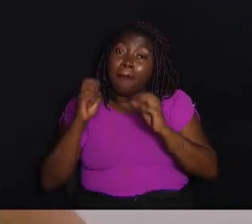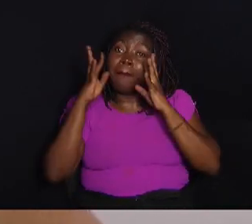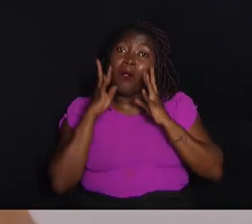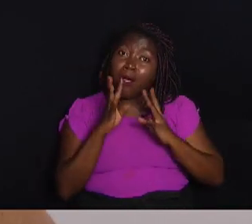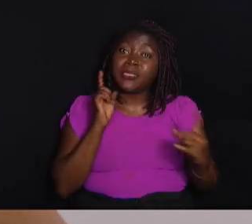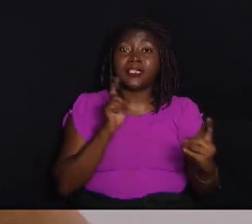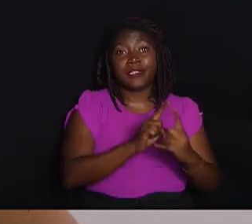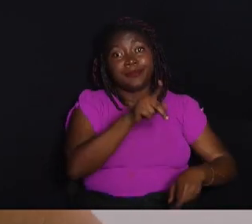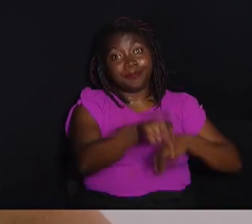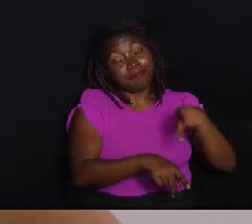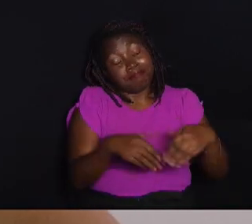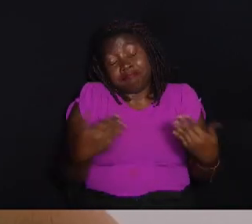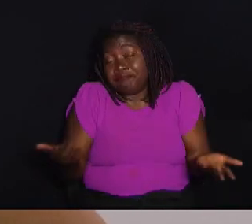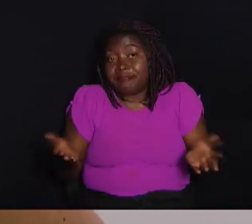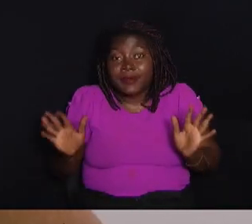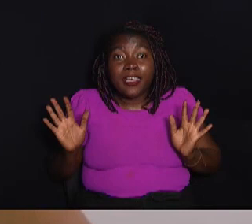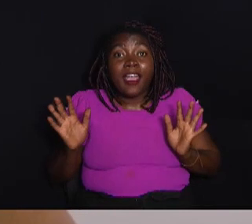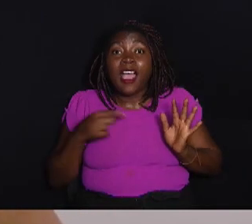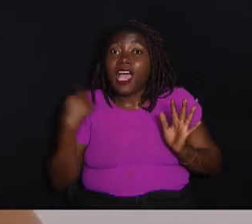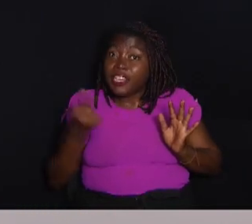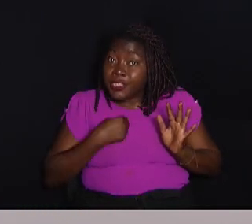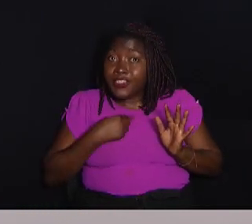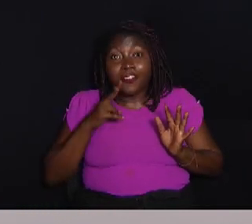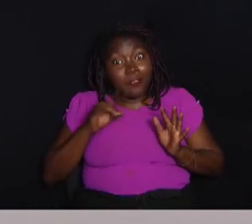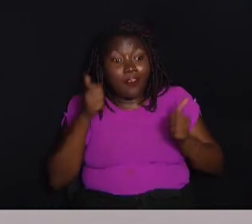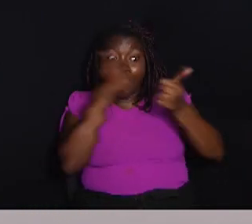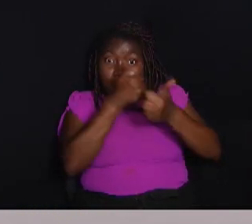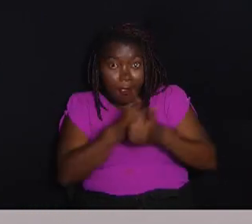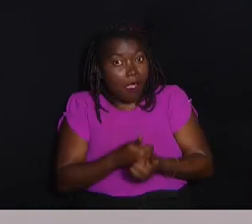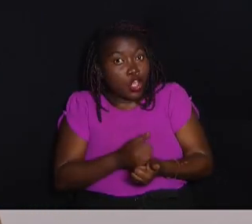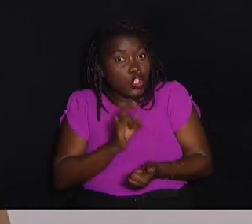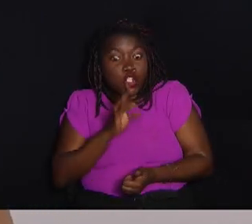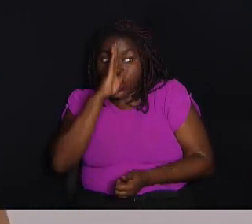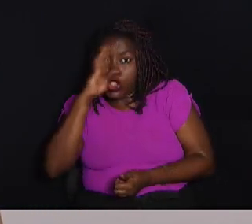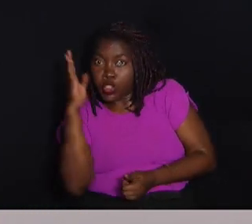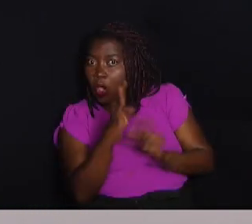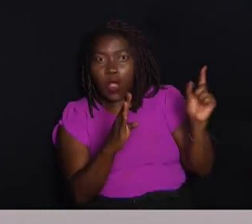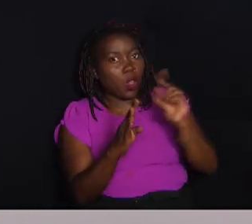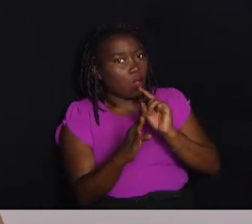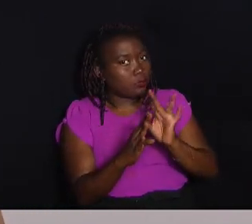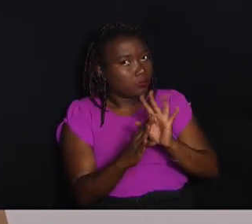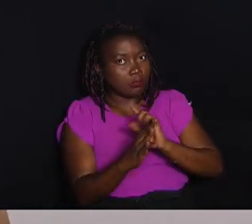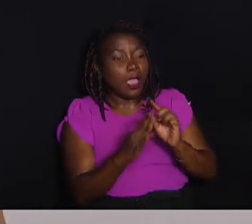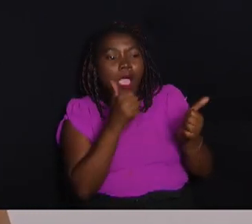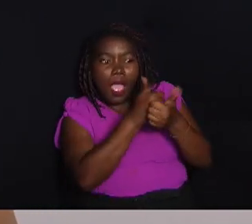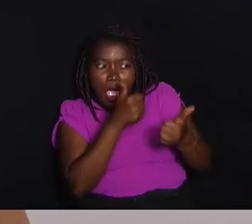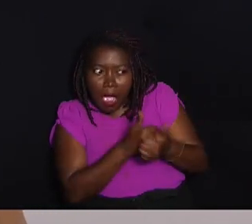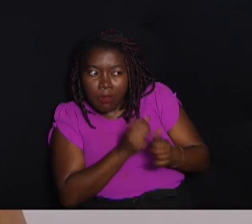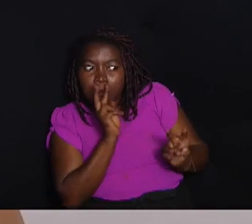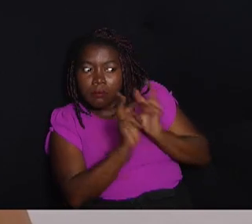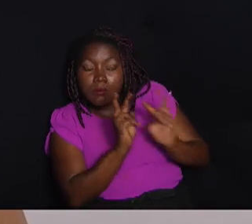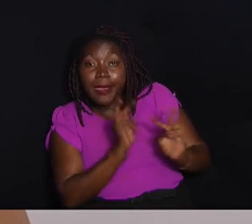então Enfim então a gente nós vamos acompanhar Porque não basta só destinar tem que acompanhar isso fiscalizar E